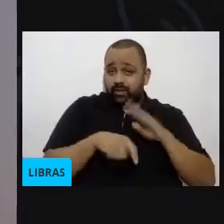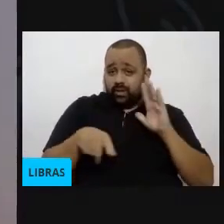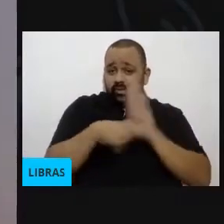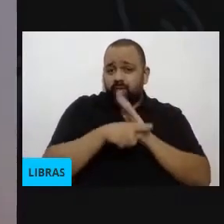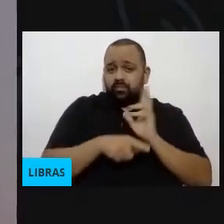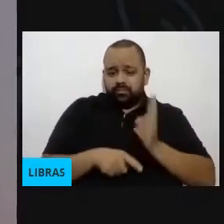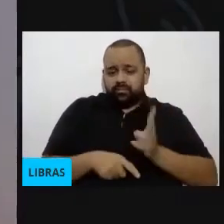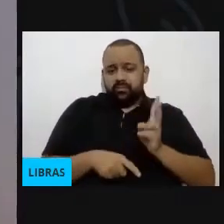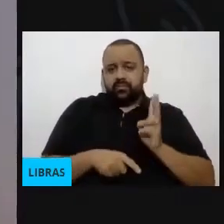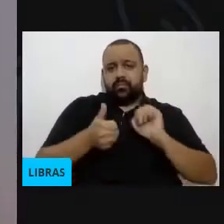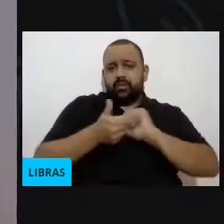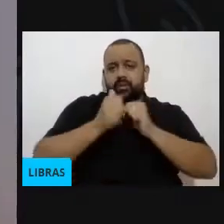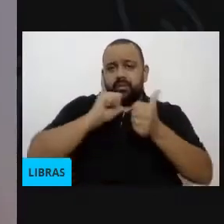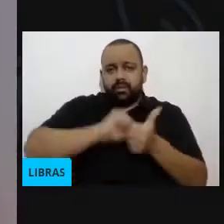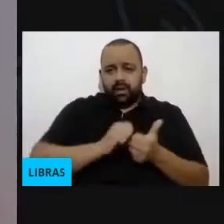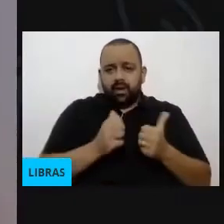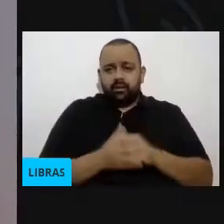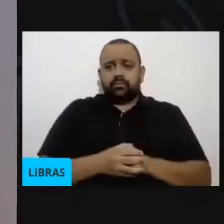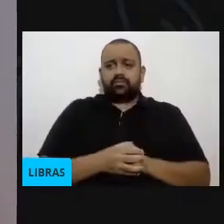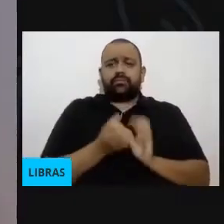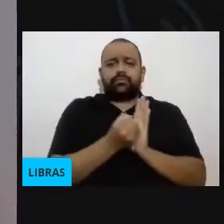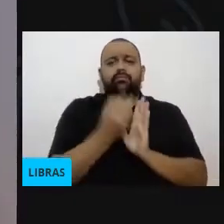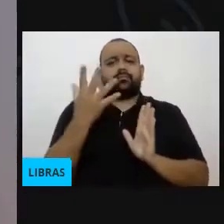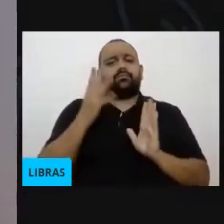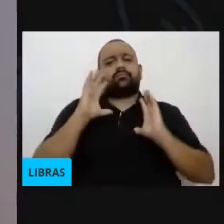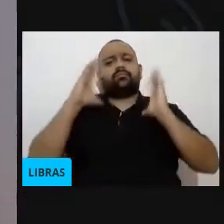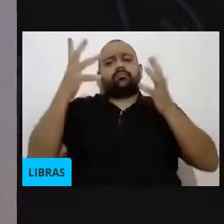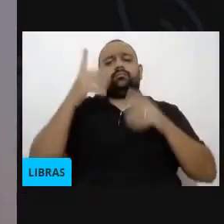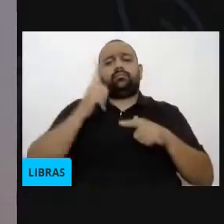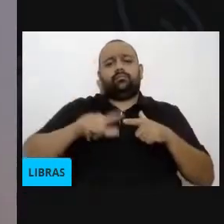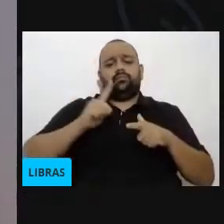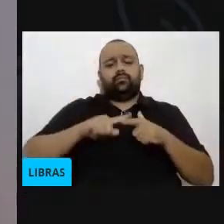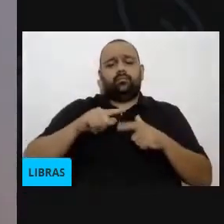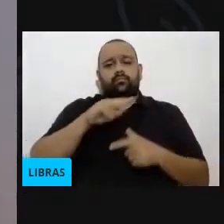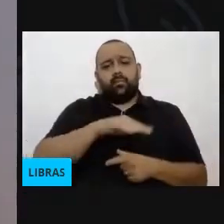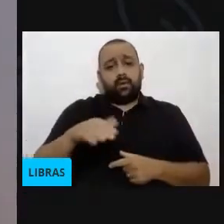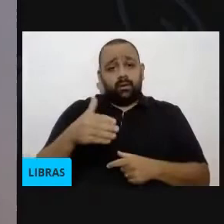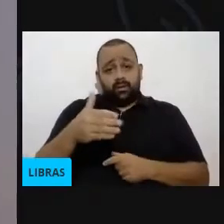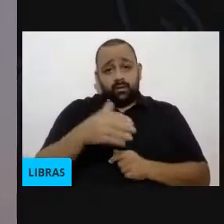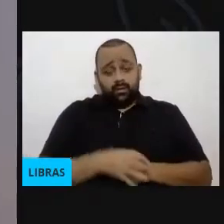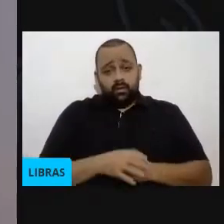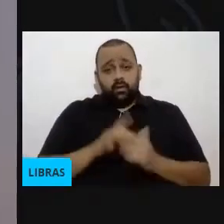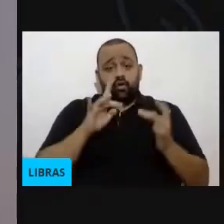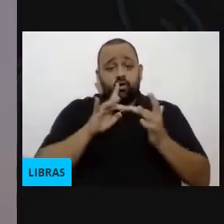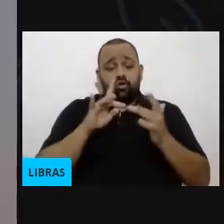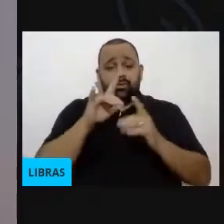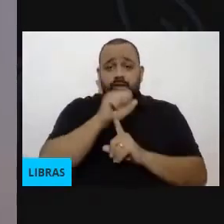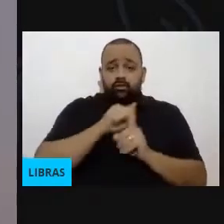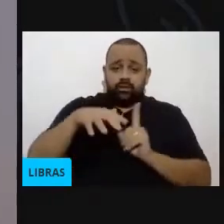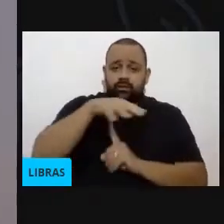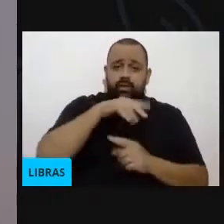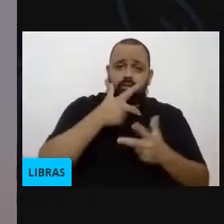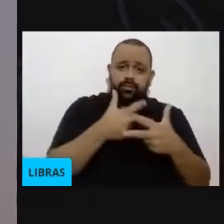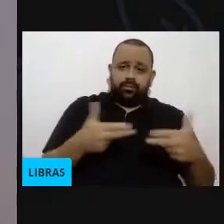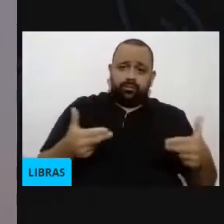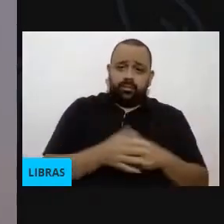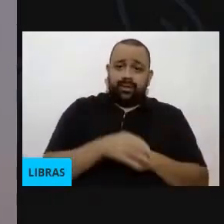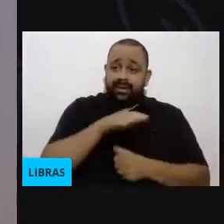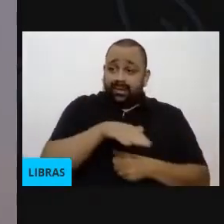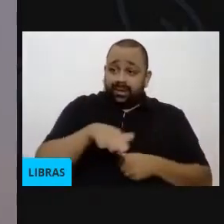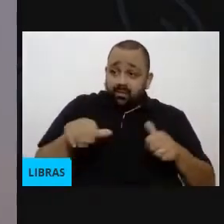continente, adaptado, muitas vezes é também uma condição de estresse para a criança, né? O contato social. Então, muitas crianças